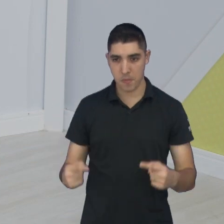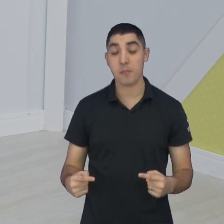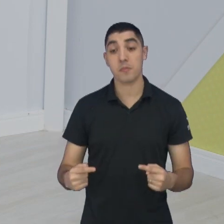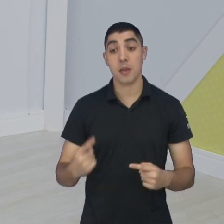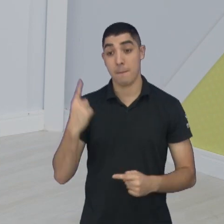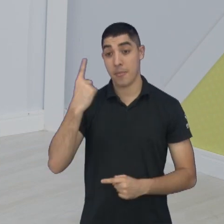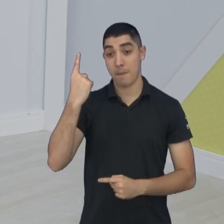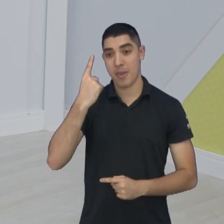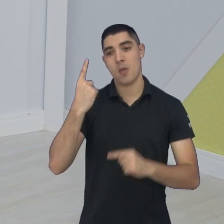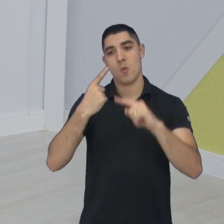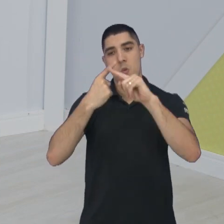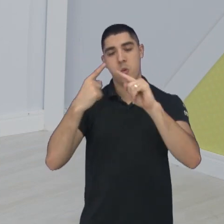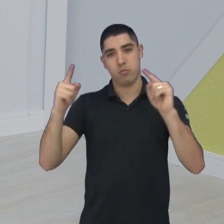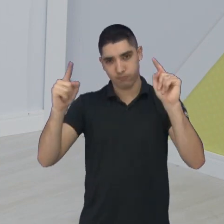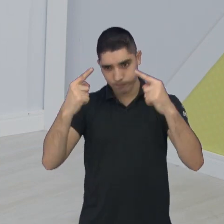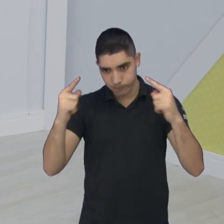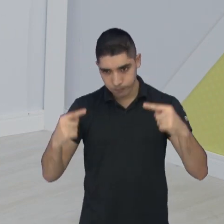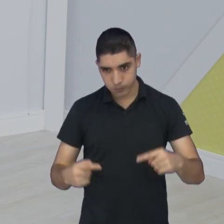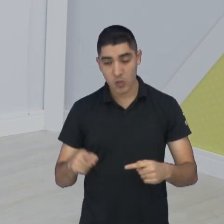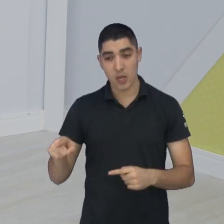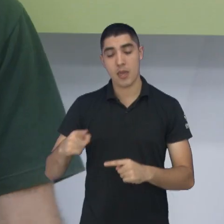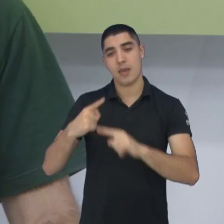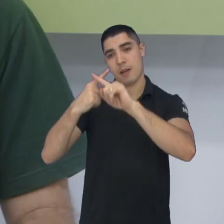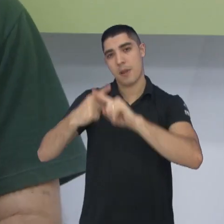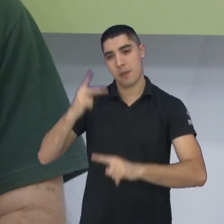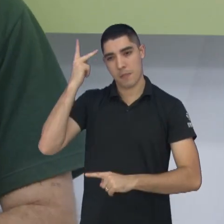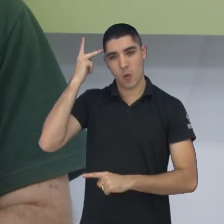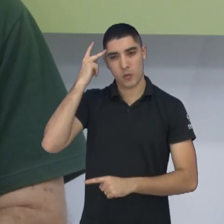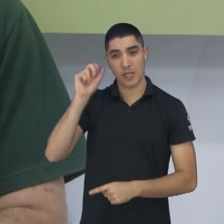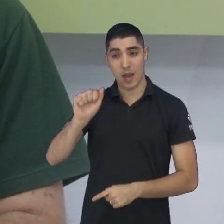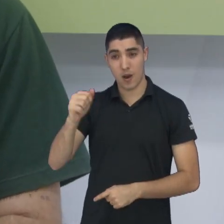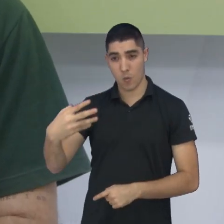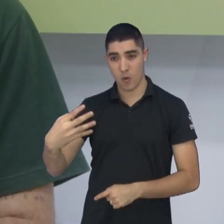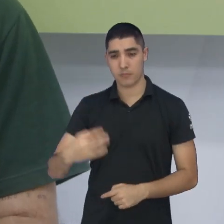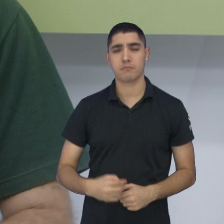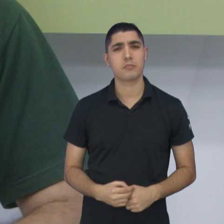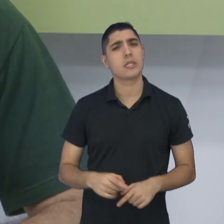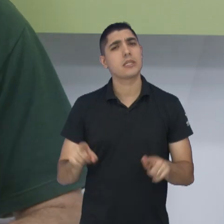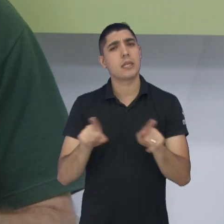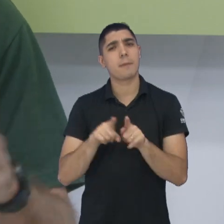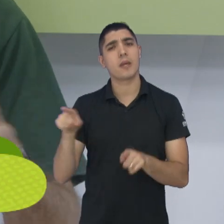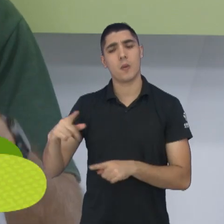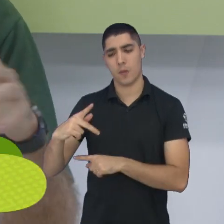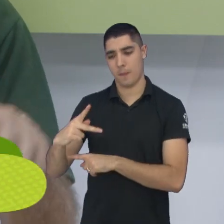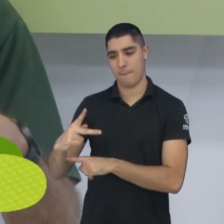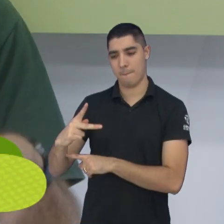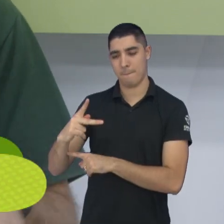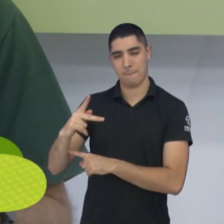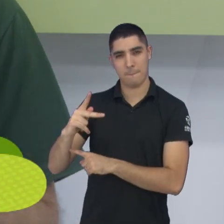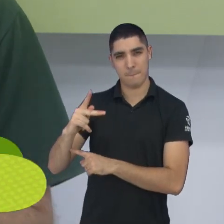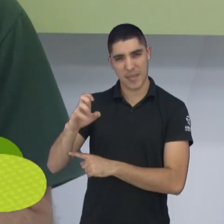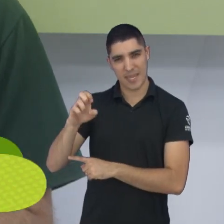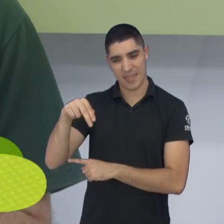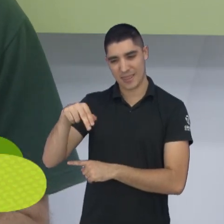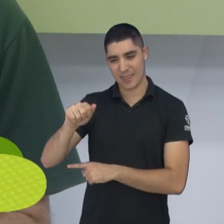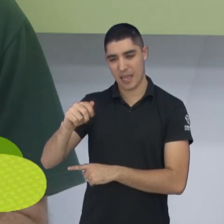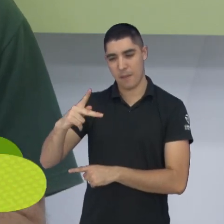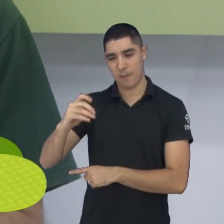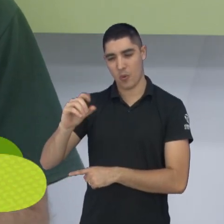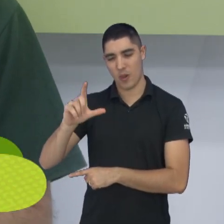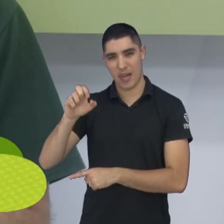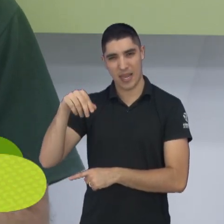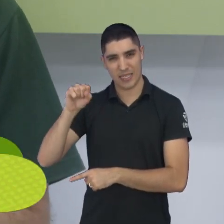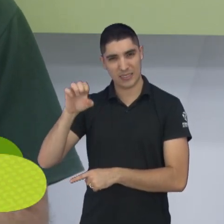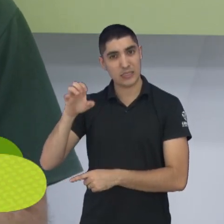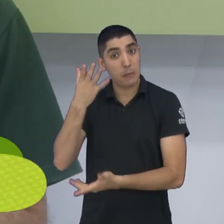rodada do Sulfitão 2024, Brunão. É surpreendente a Penapolense perder em casa, né? A Penapolense que é tida aí por alguns como